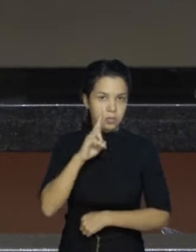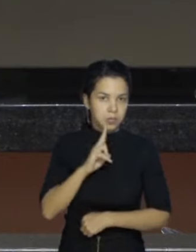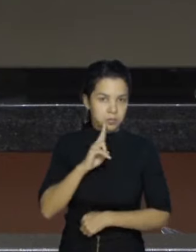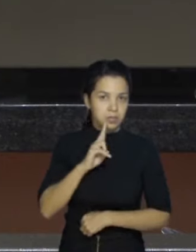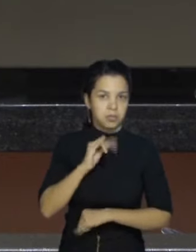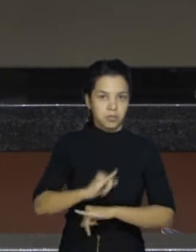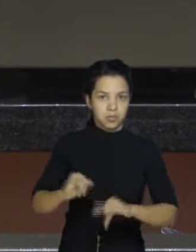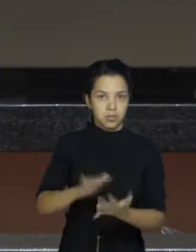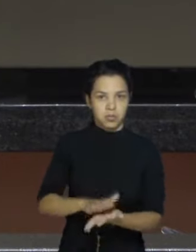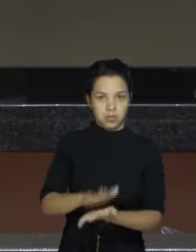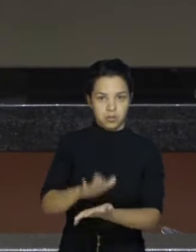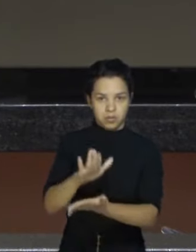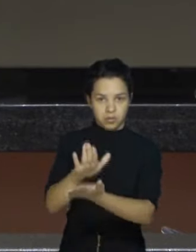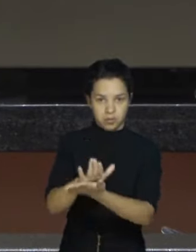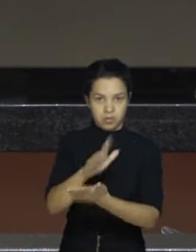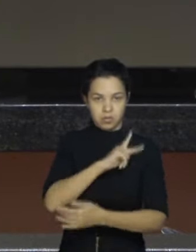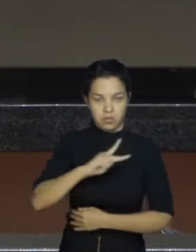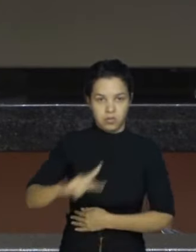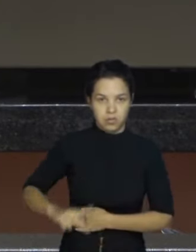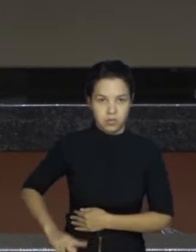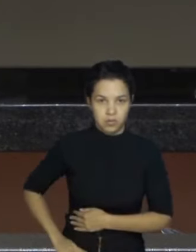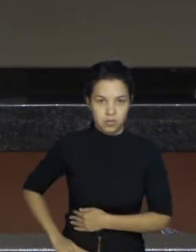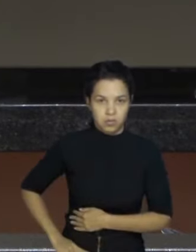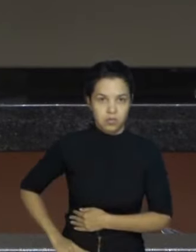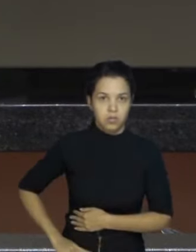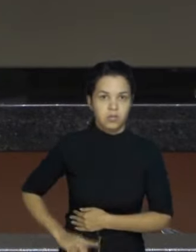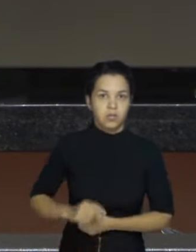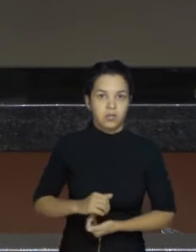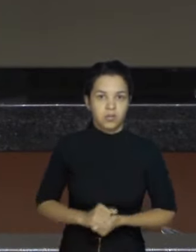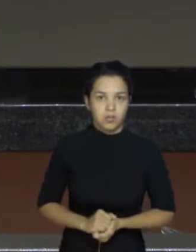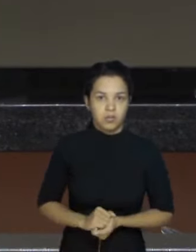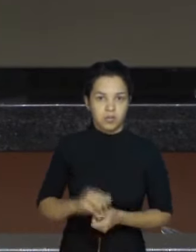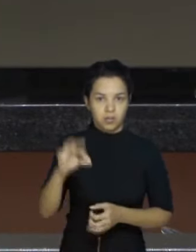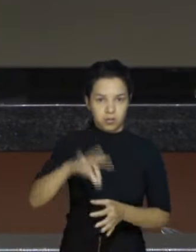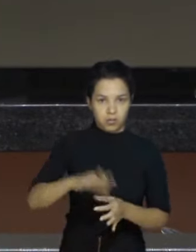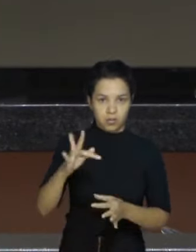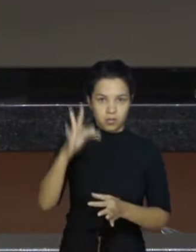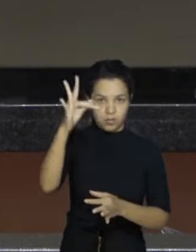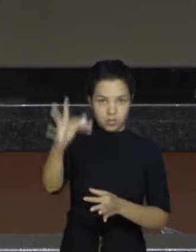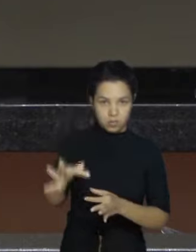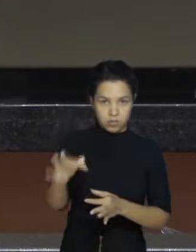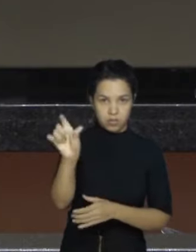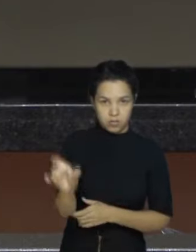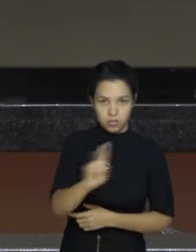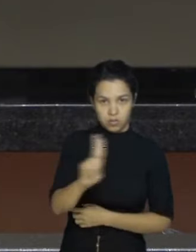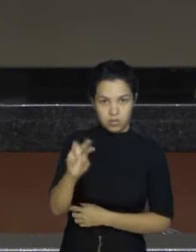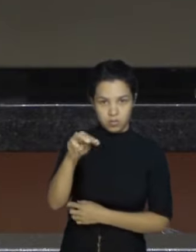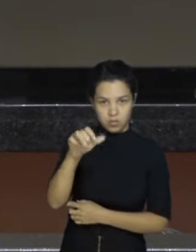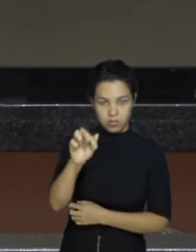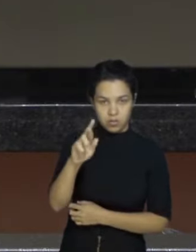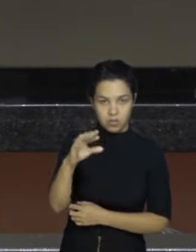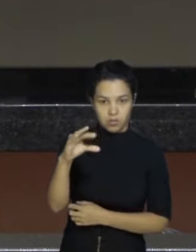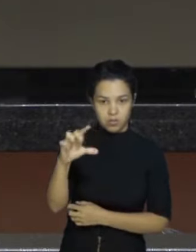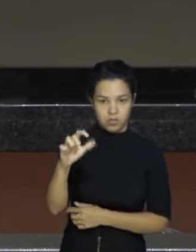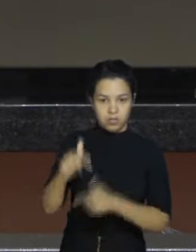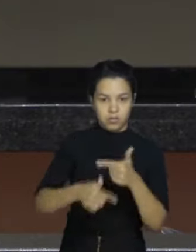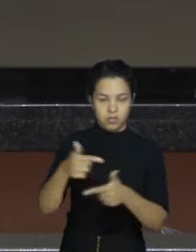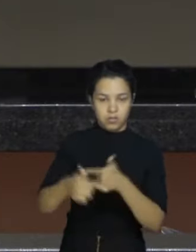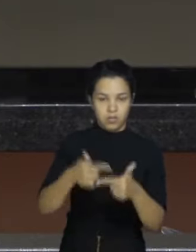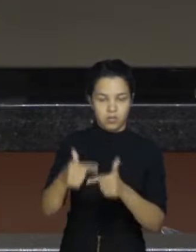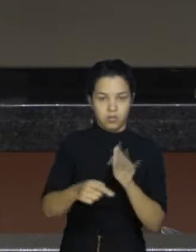presidente da associação beneficente sementes para o futuro do Município de Criciúma Senhor Marcelo Davi pelos relevantes trabalhos prestados à comunidade